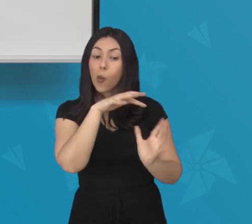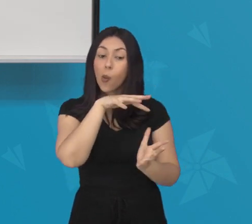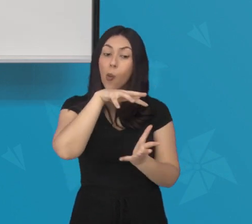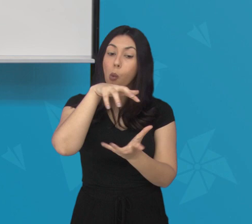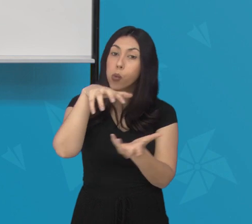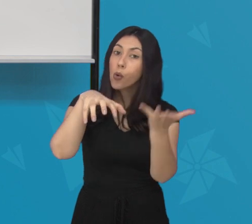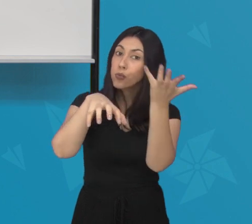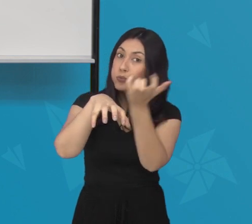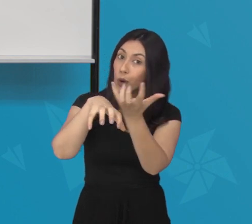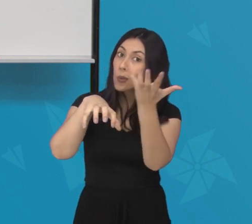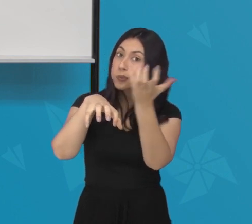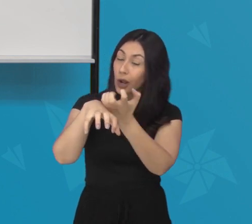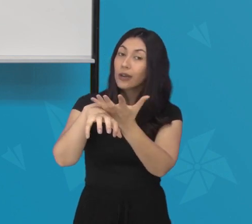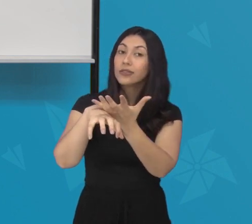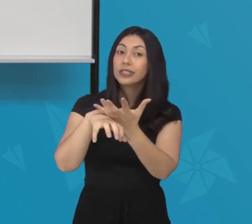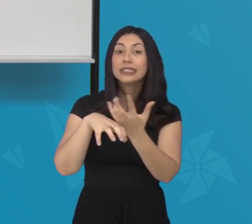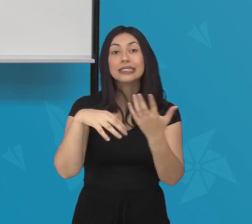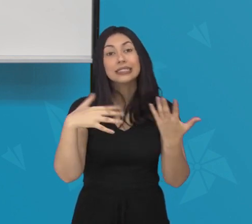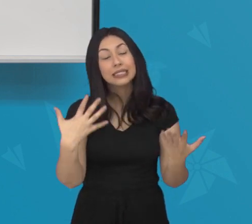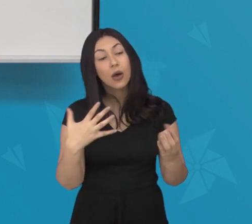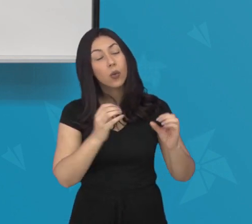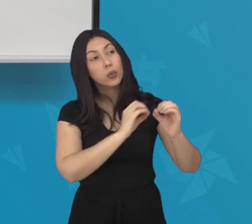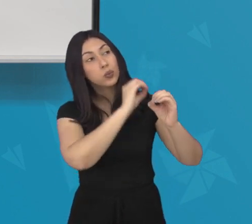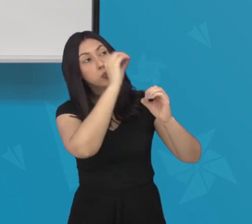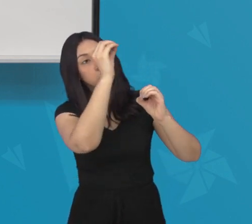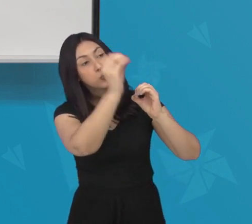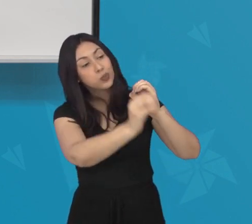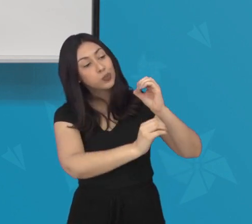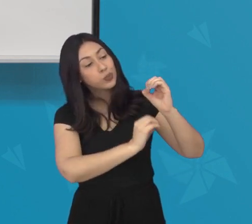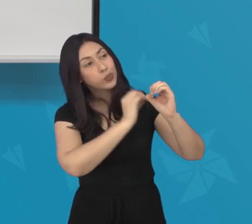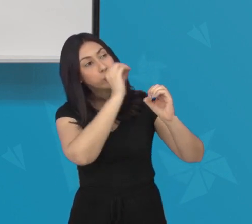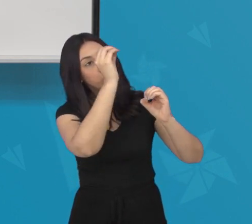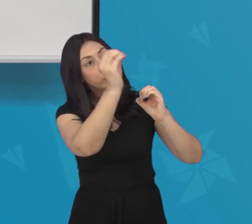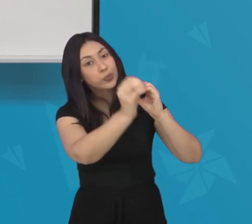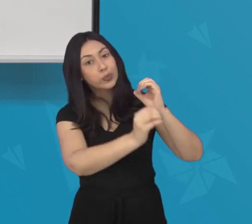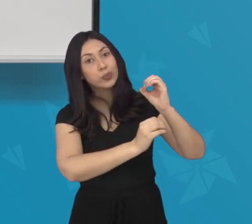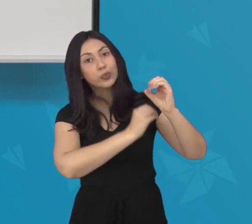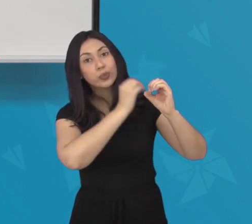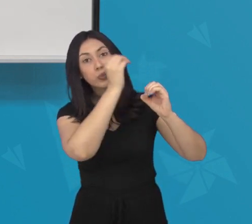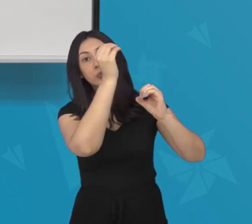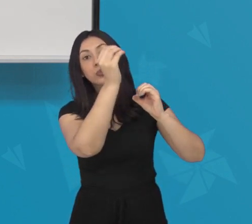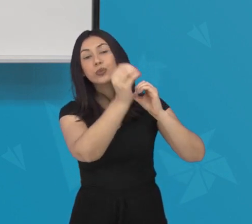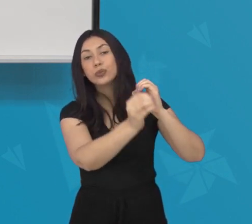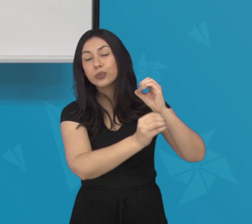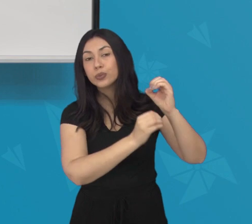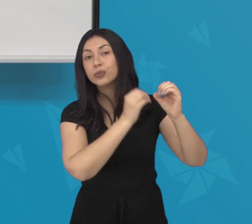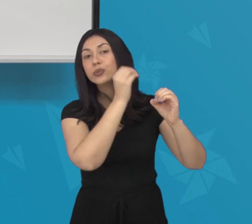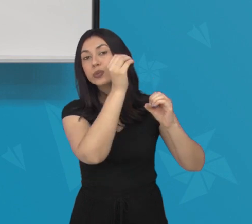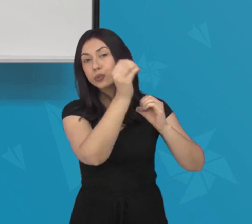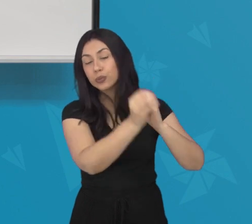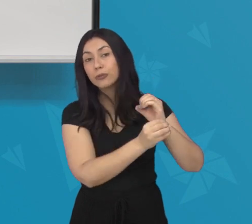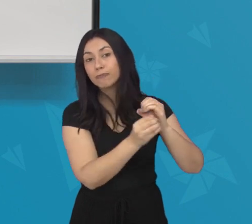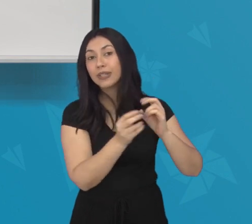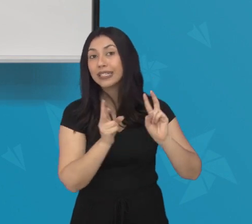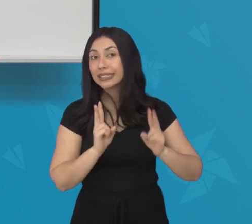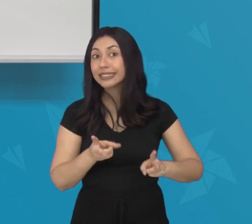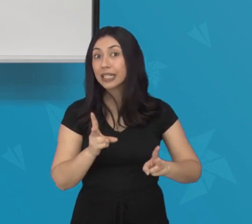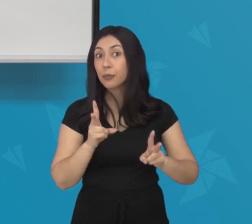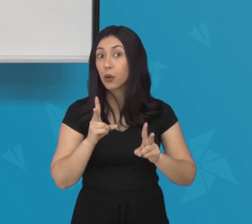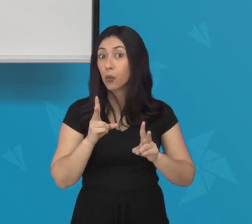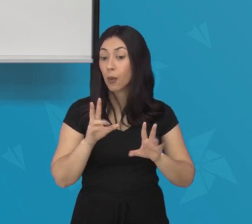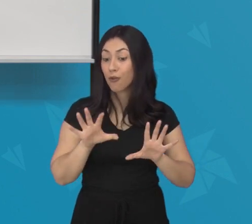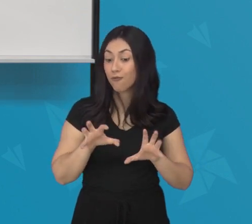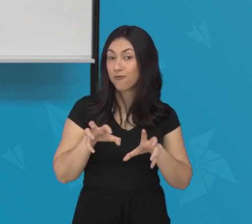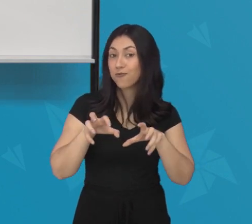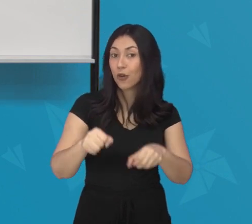bem, a força-peso ela tem natureza gravitacional e atrai tudo para o centro de um determinado corpo. O